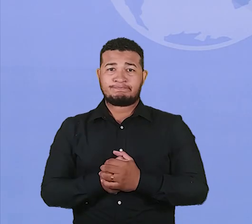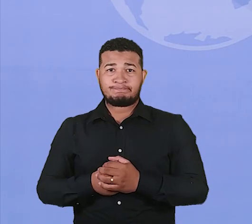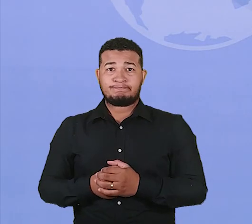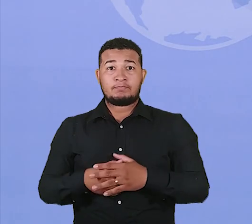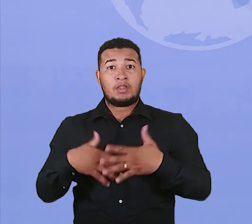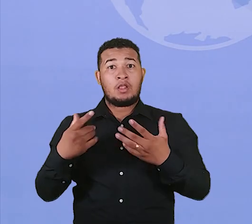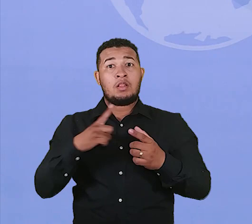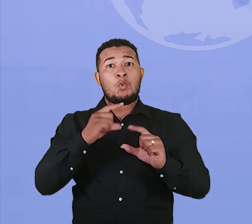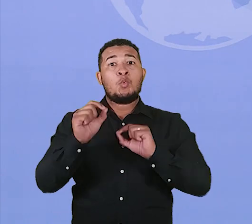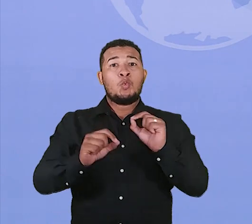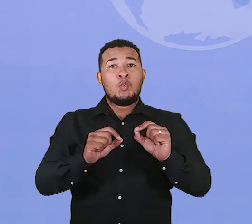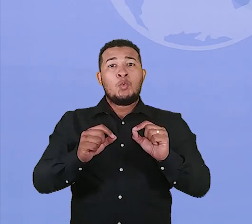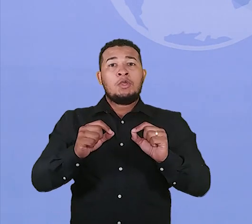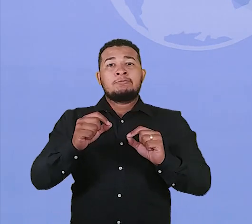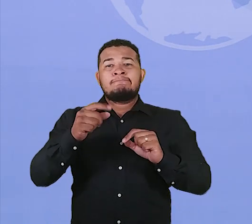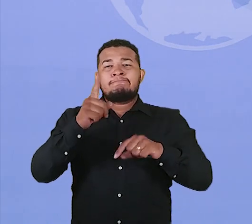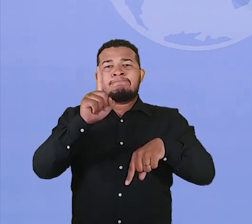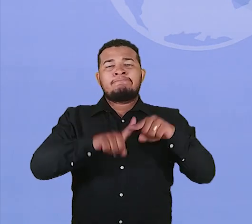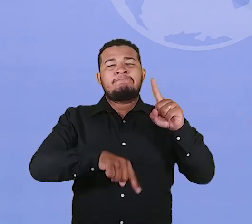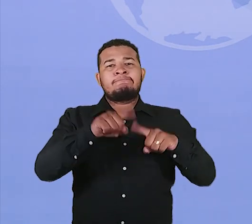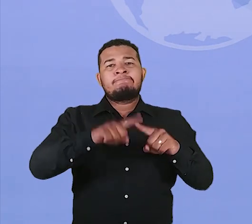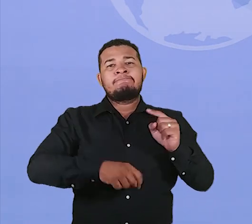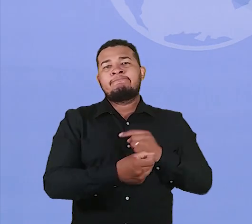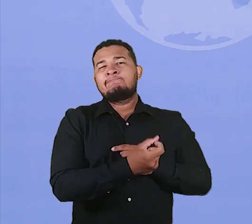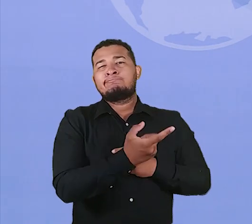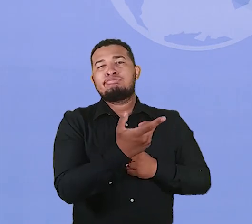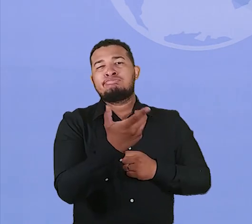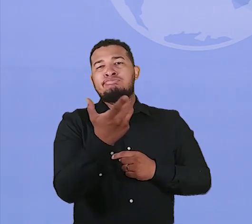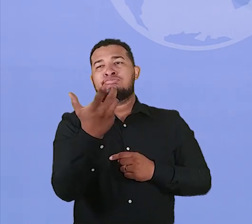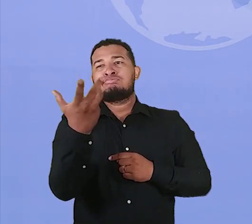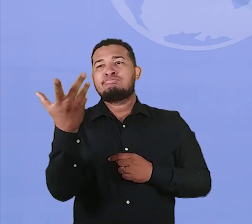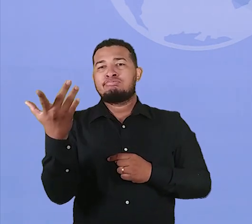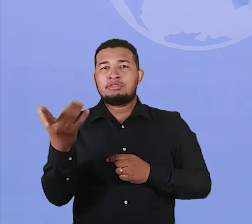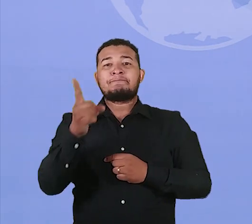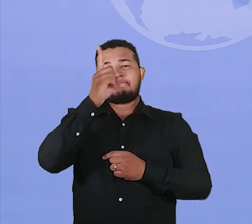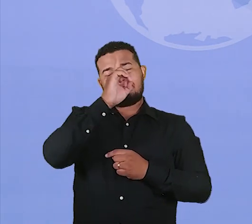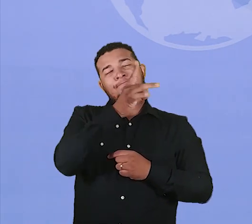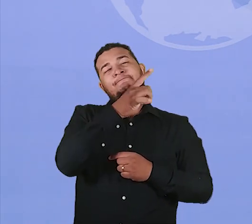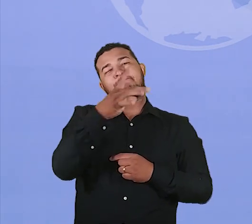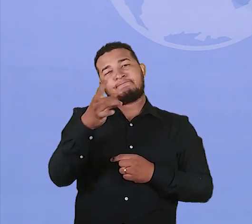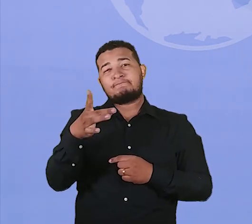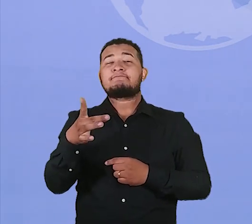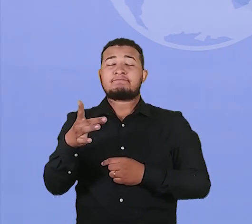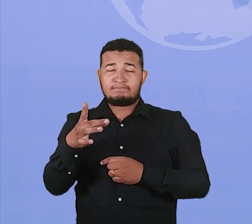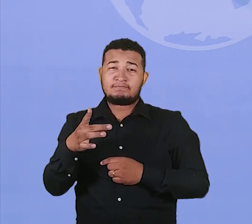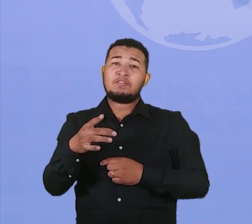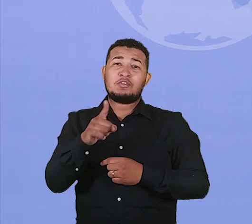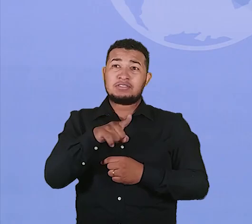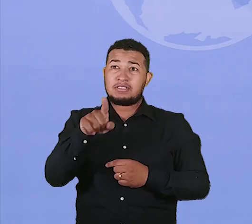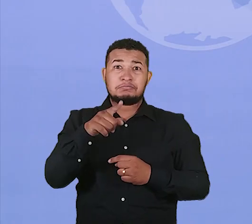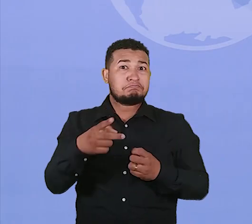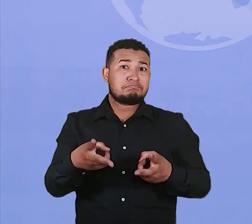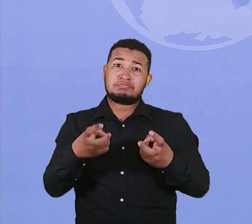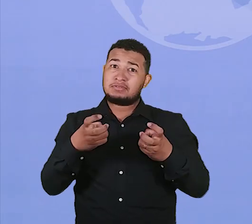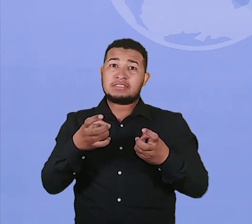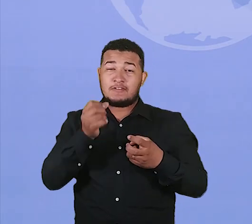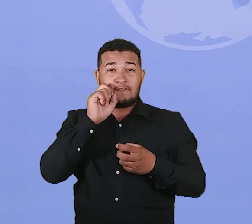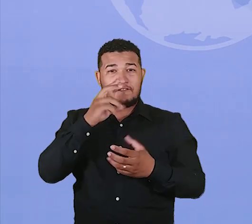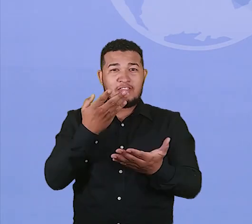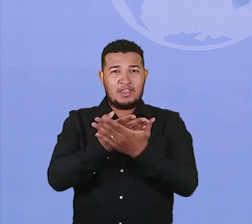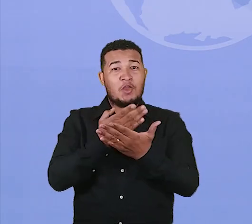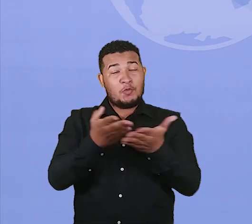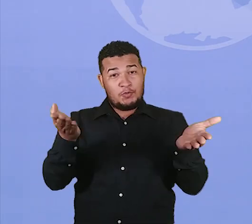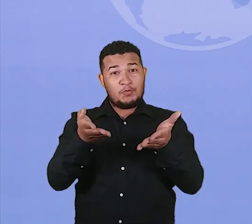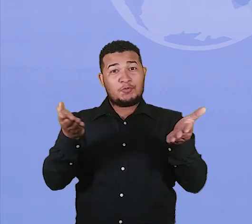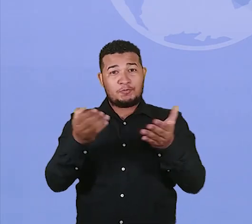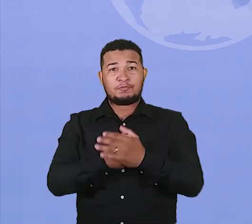então a gente tem vários gente vários máquinas simples no nosso dia a dia que vocês não têm ideia como vocês vão ver